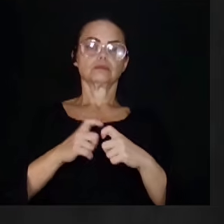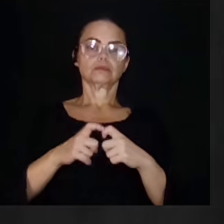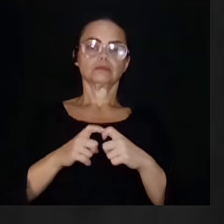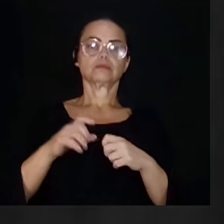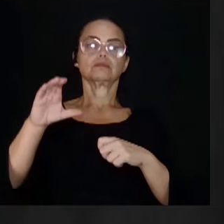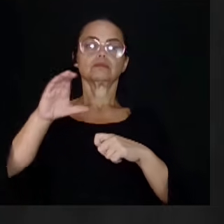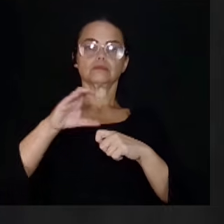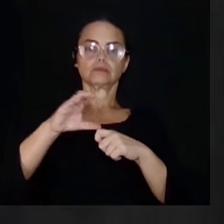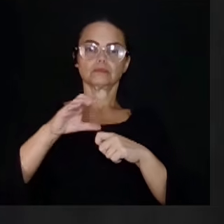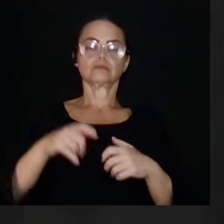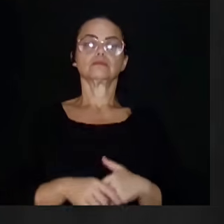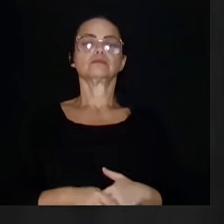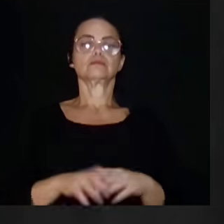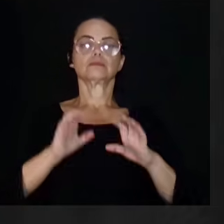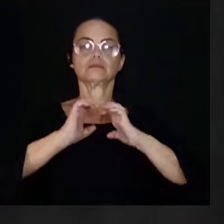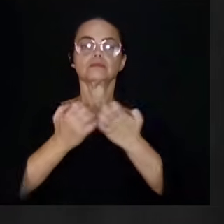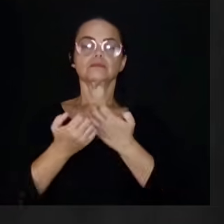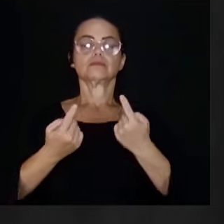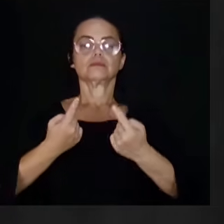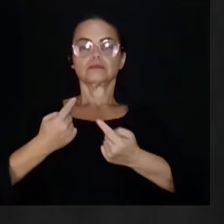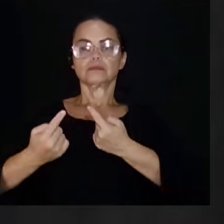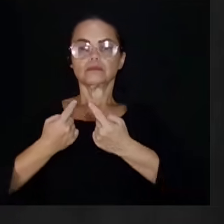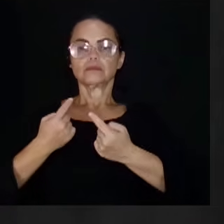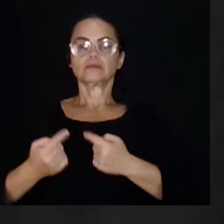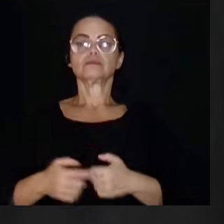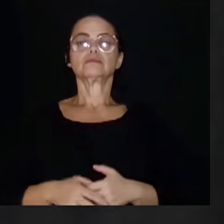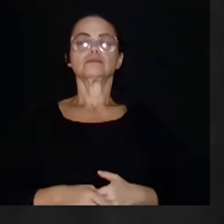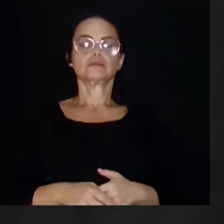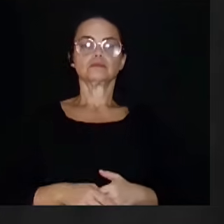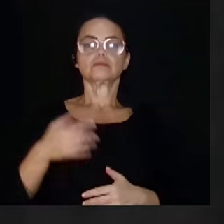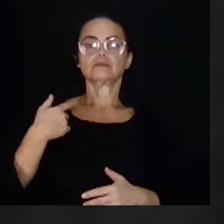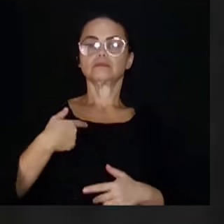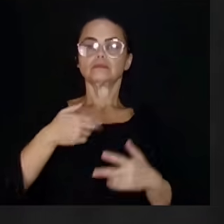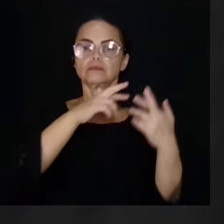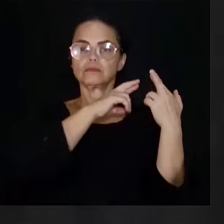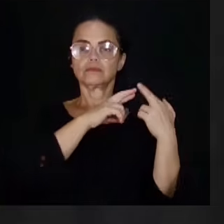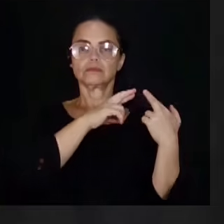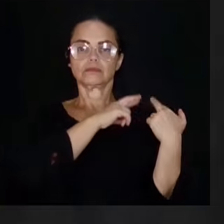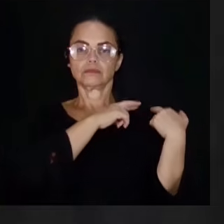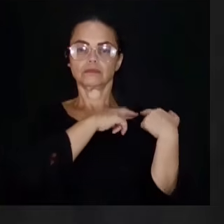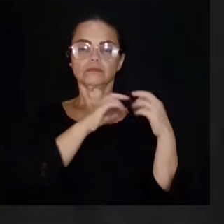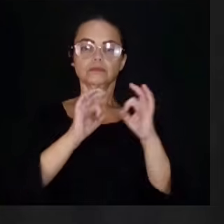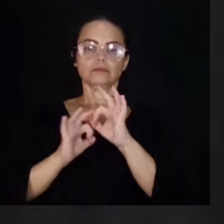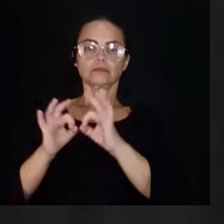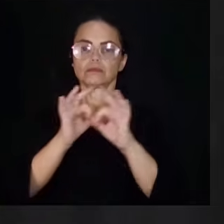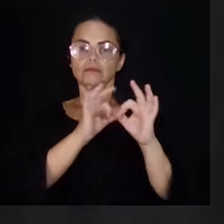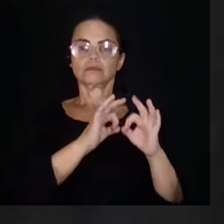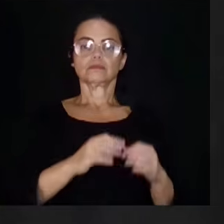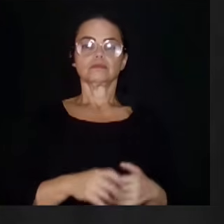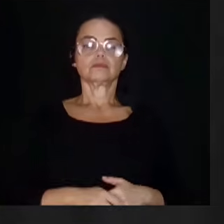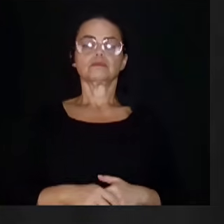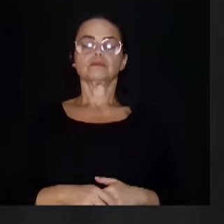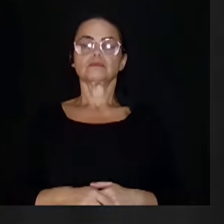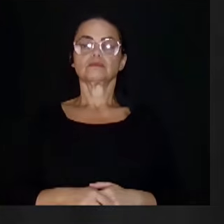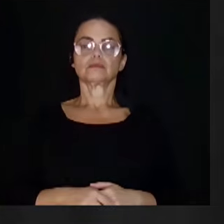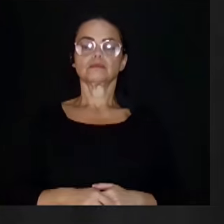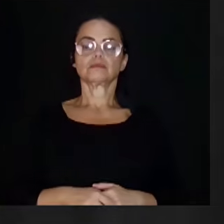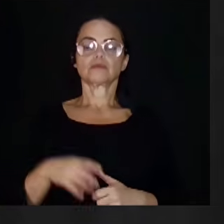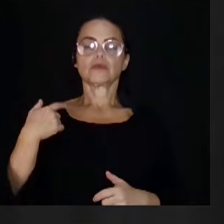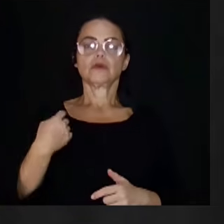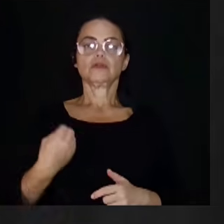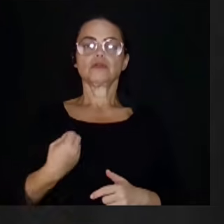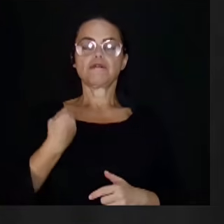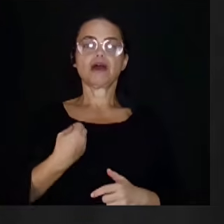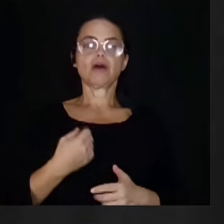gente faz as discussões de matriciamento e eu sou a responsável para fazer essa organização, para fazer a roda girar, entendeu? Então, a gente